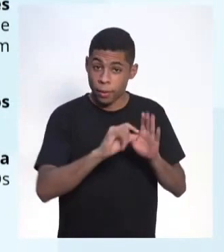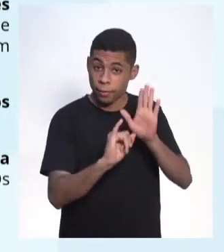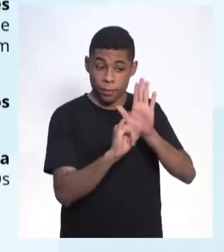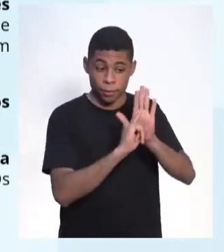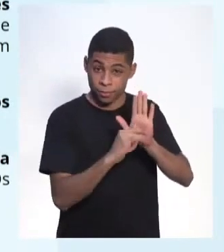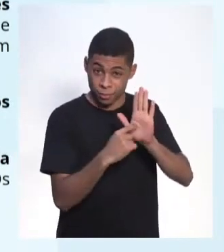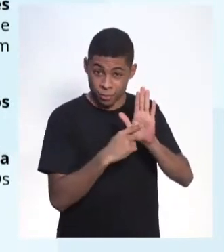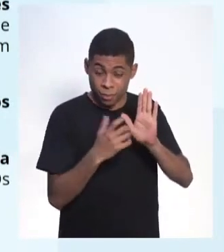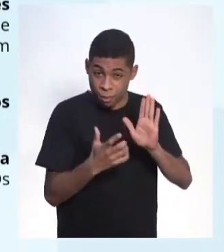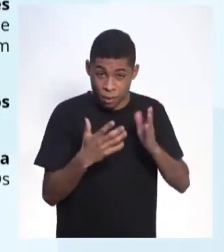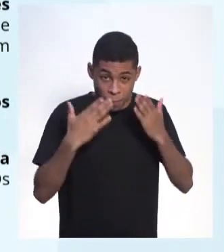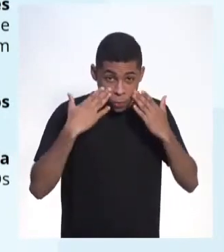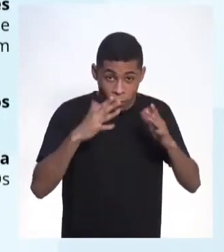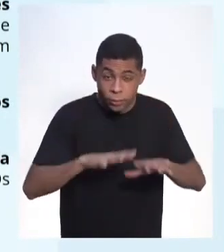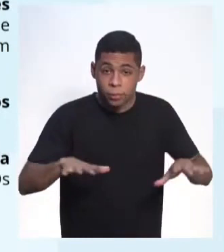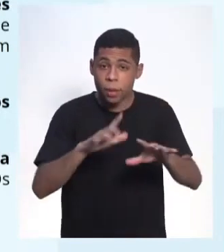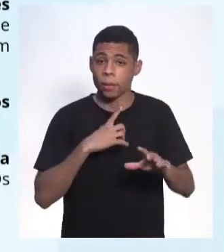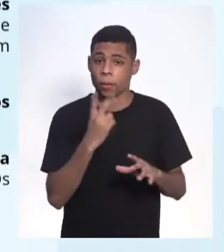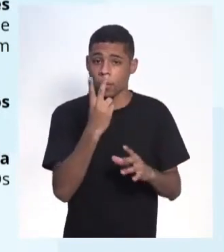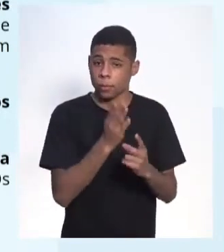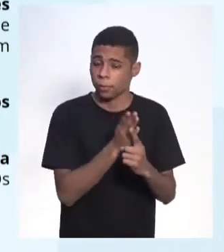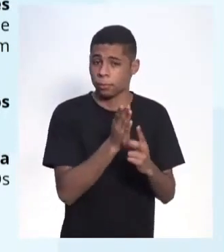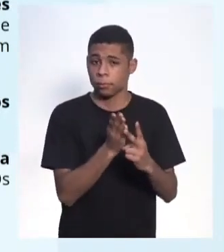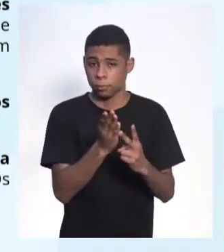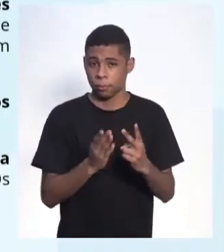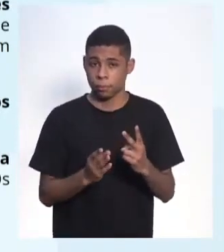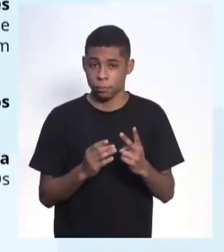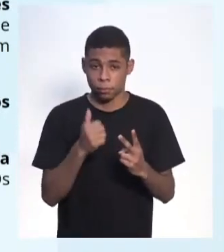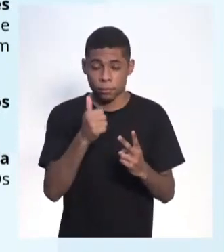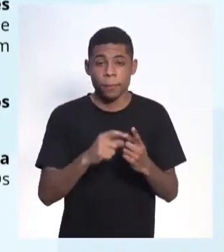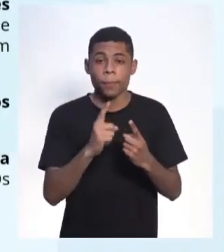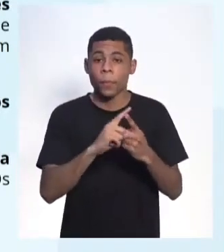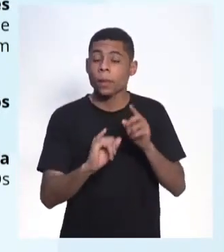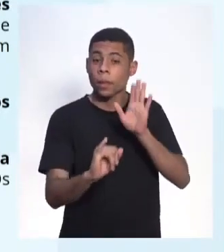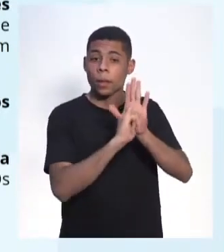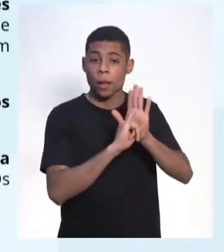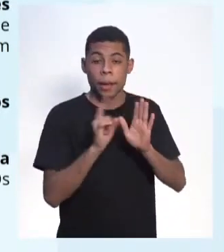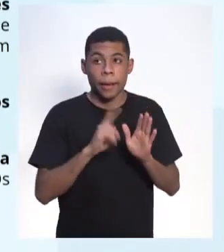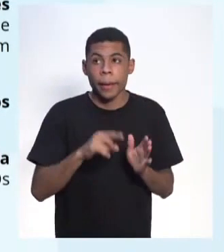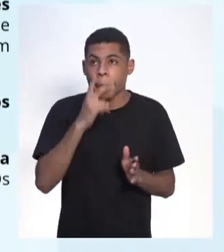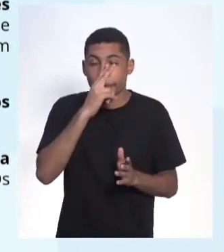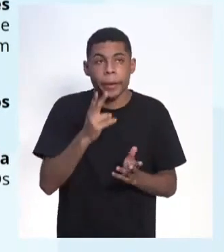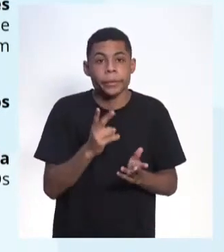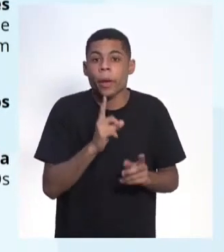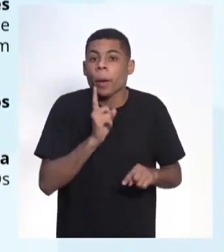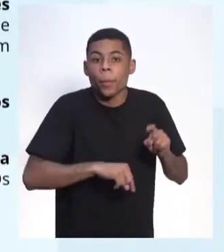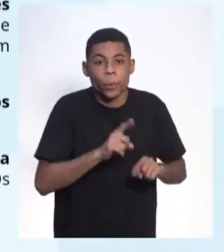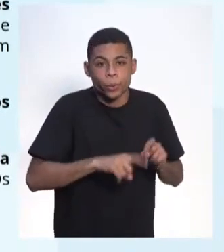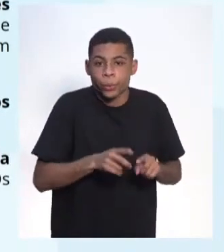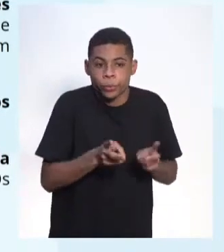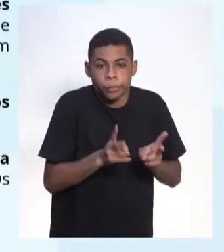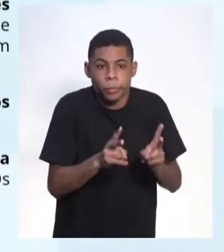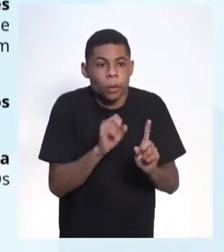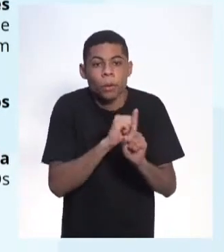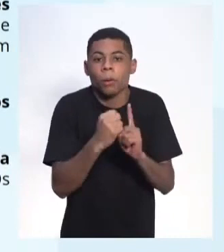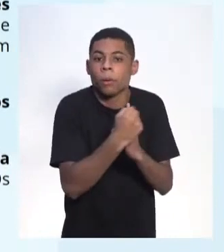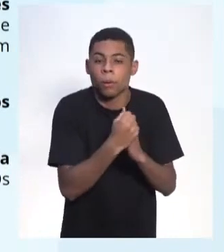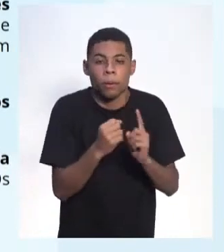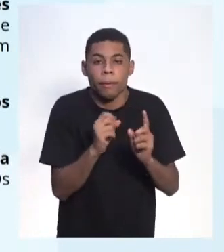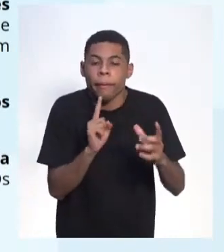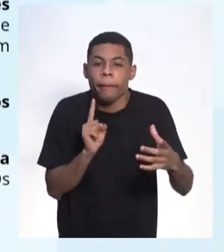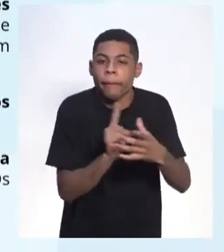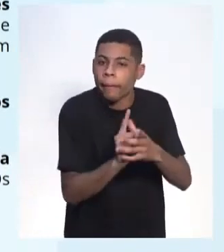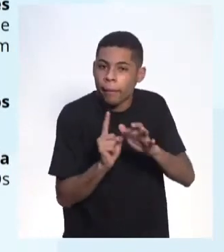ser constituída, tem esses dois caminhos. Então, a identidade é um produto de sucessiva socialização, para